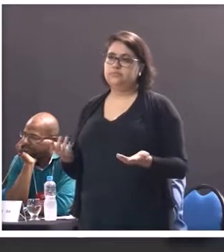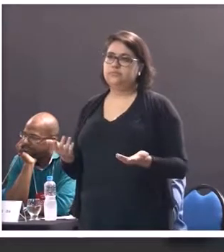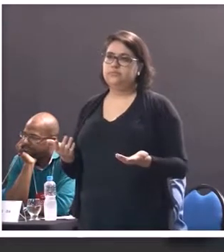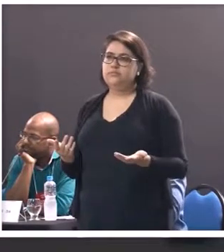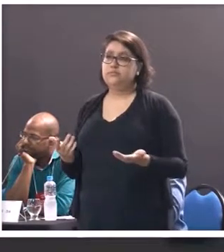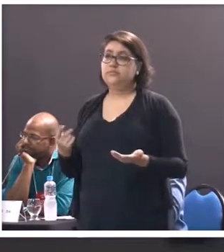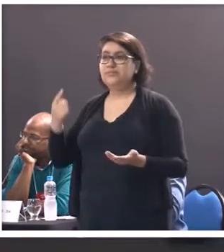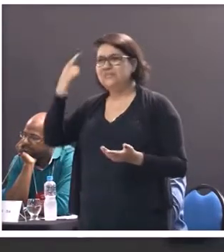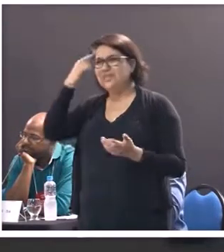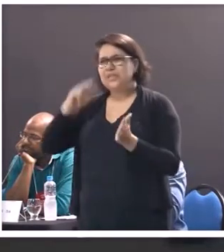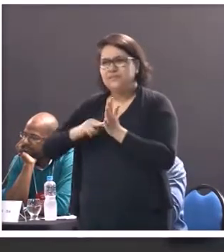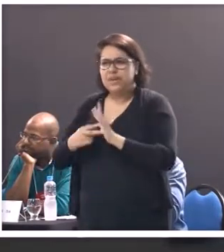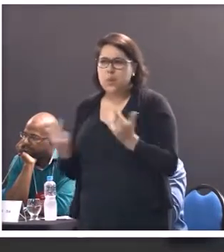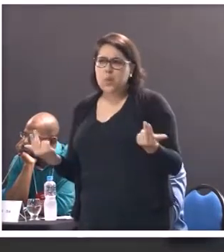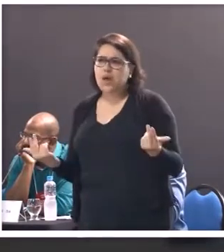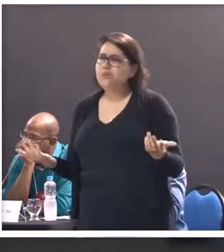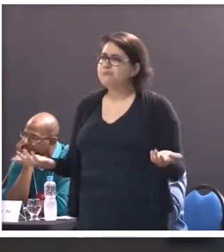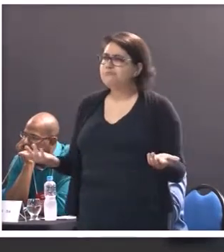Um outro exemplo,